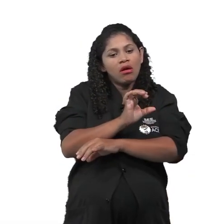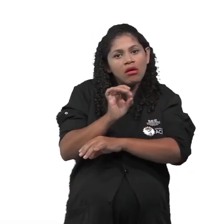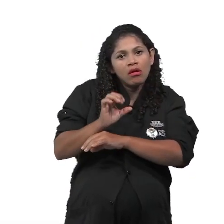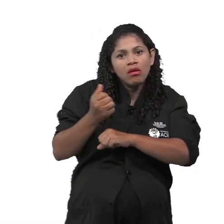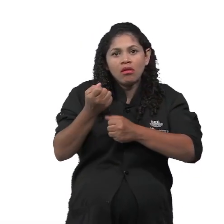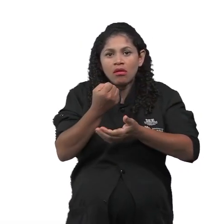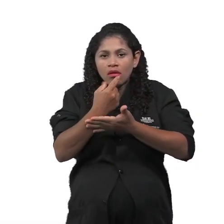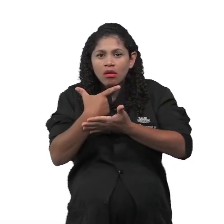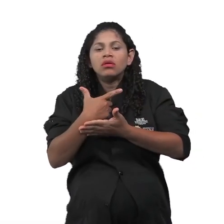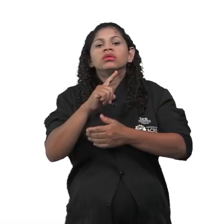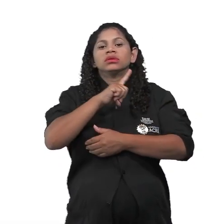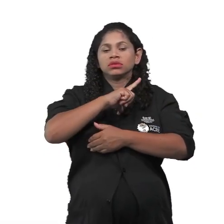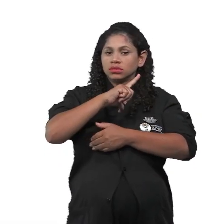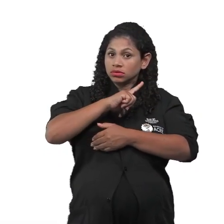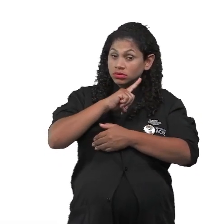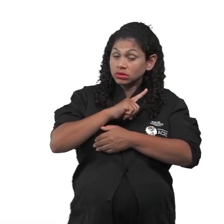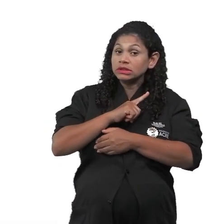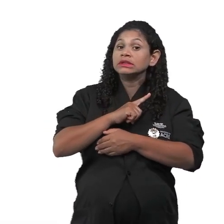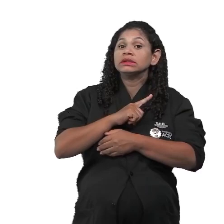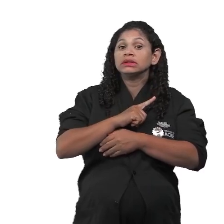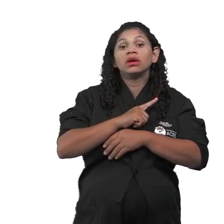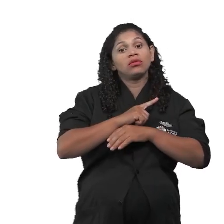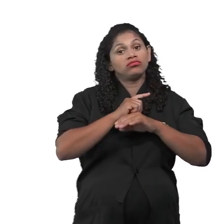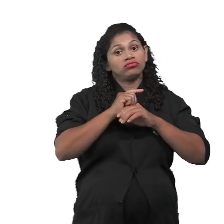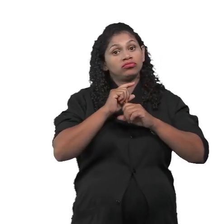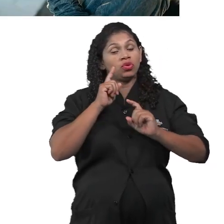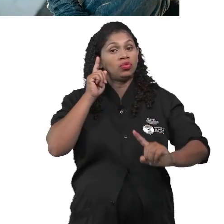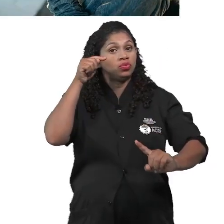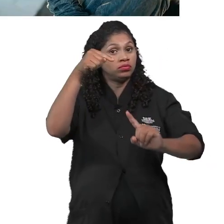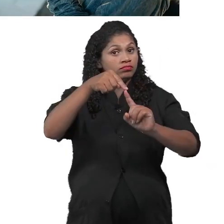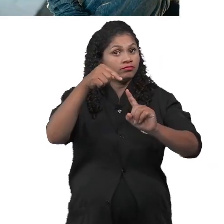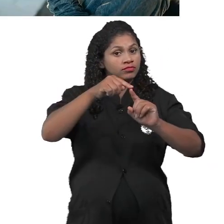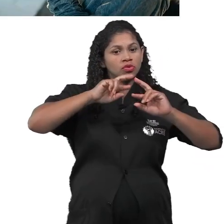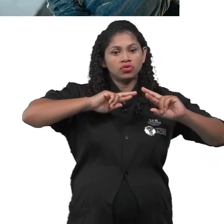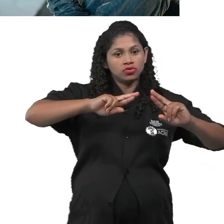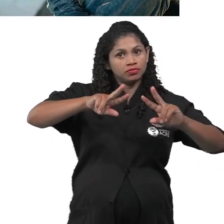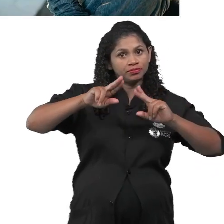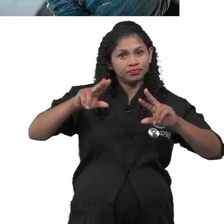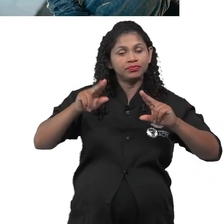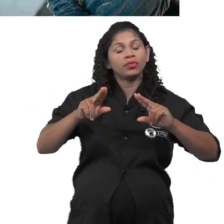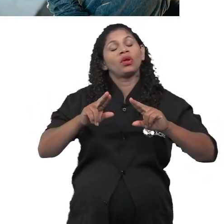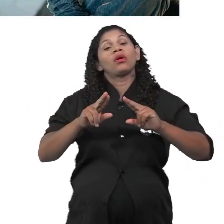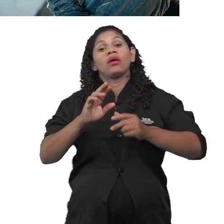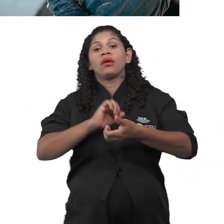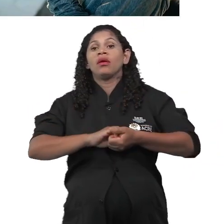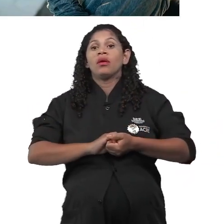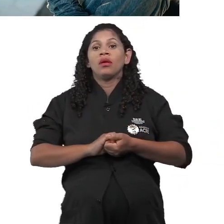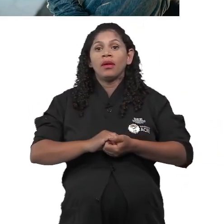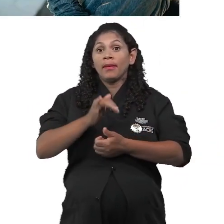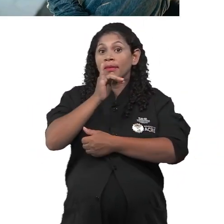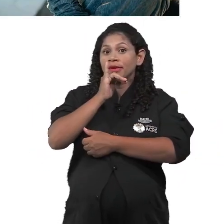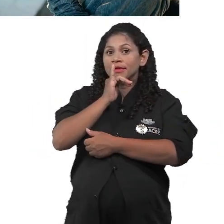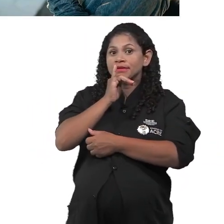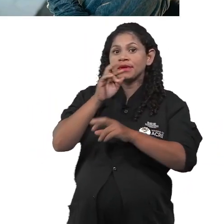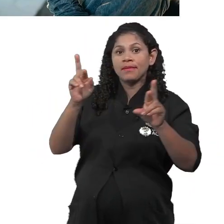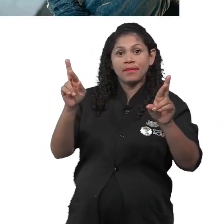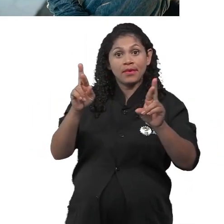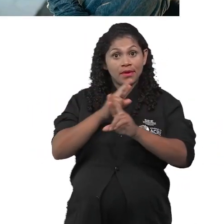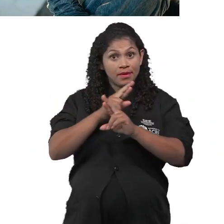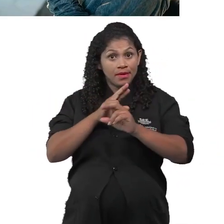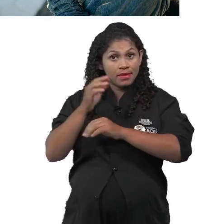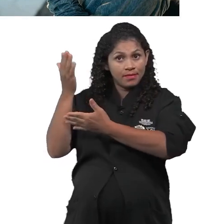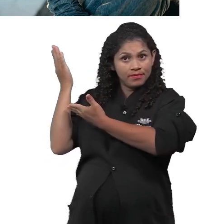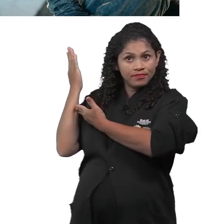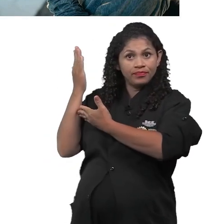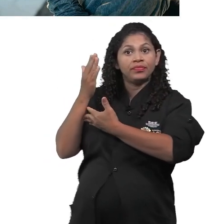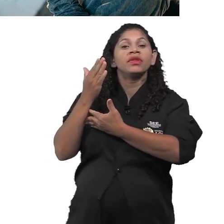um mecanismo de ação diferente. Então, o mecanismo de ação aqui, por exemplo, relacionado à fluoxetina, que é um